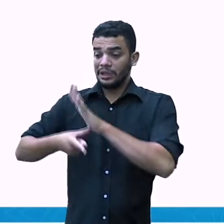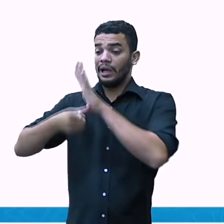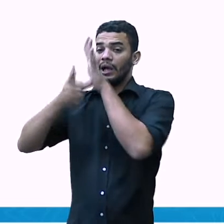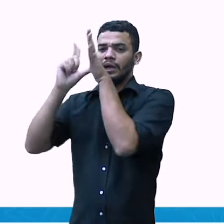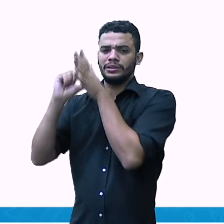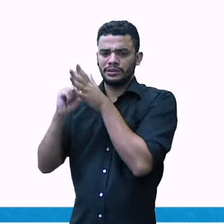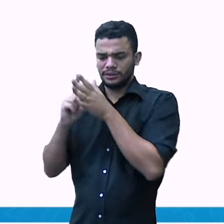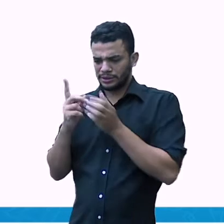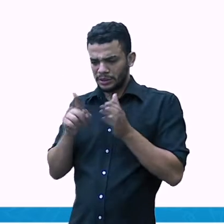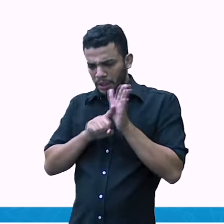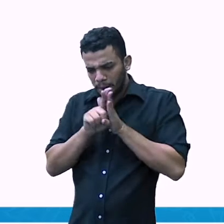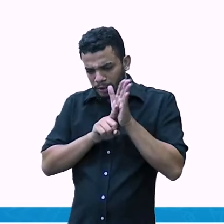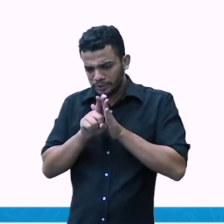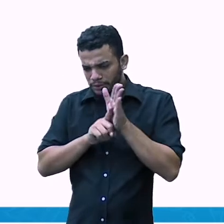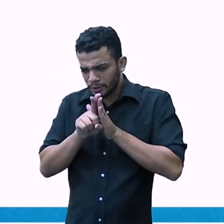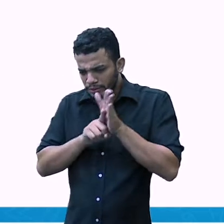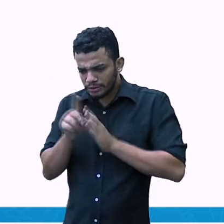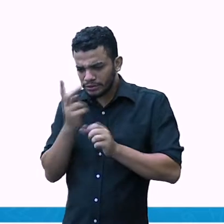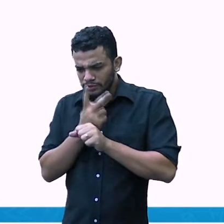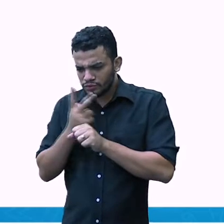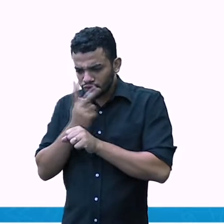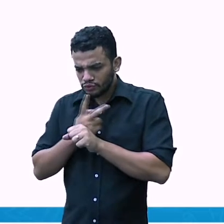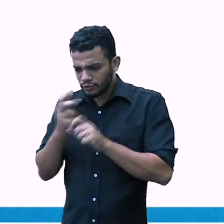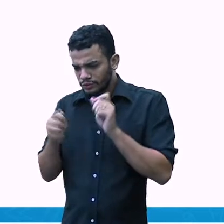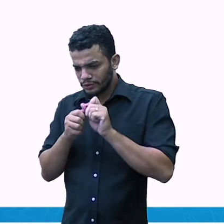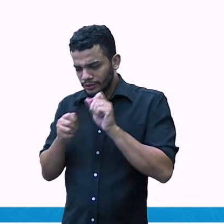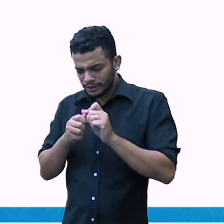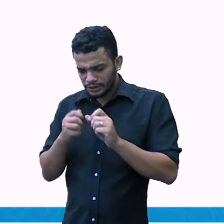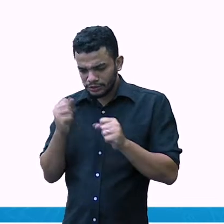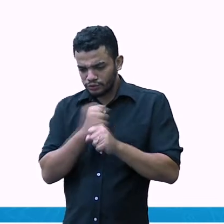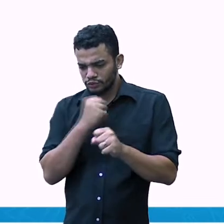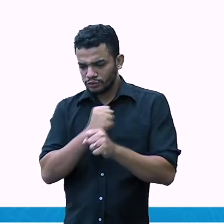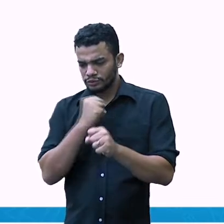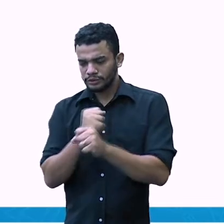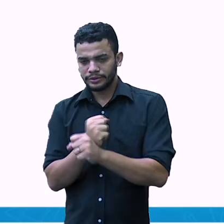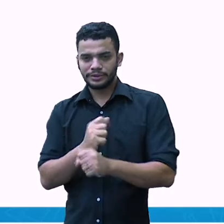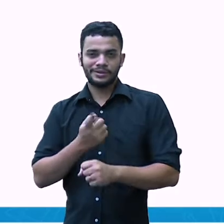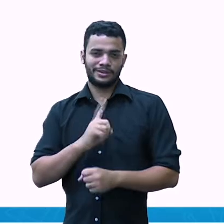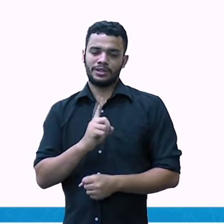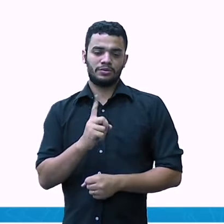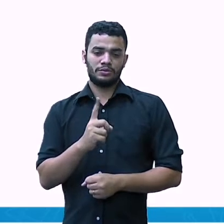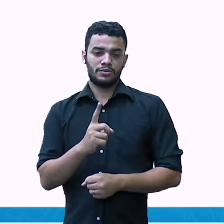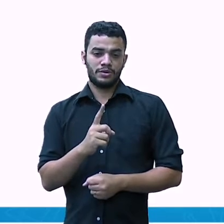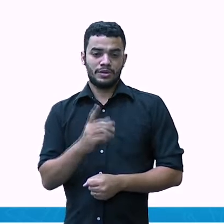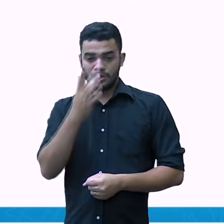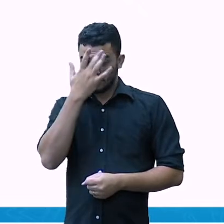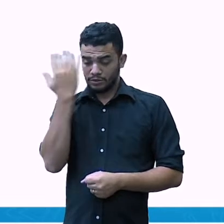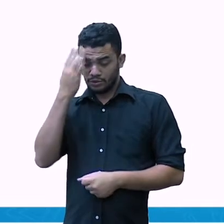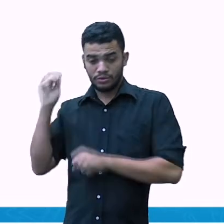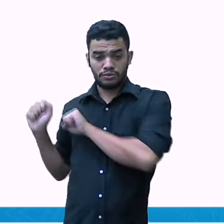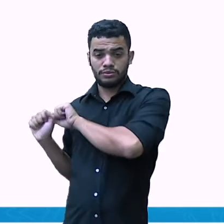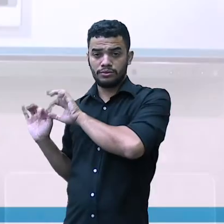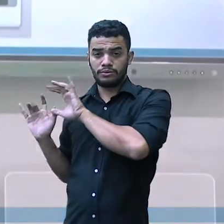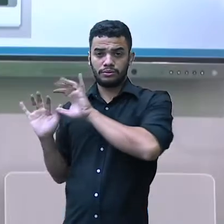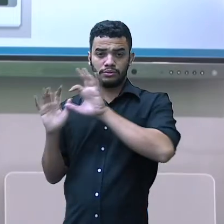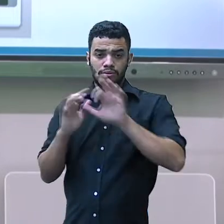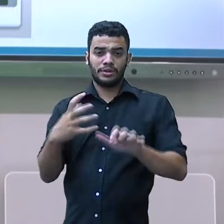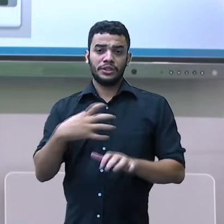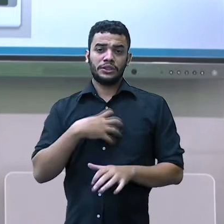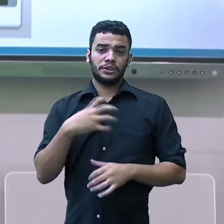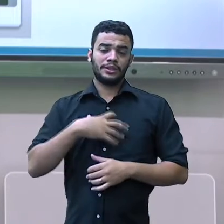lugar. Simplesmente foram chegando os moradores e cada um foi construindo sua casa até alcançar uma certa quantidade